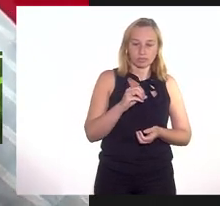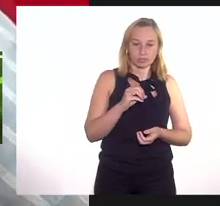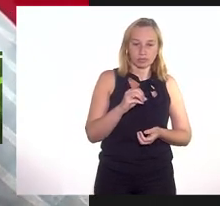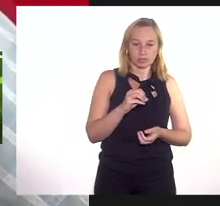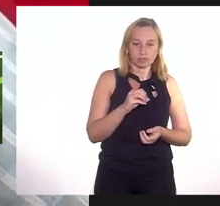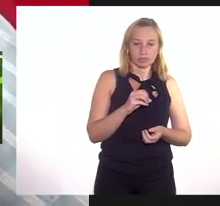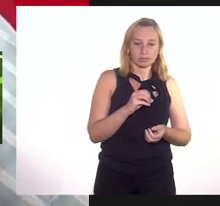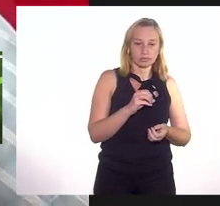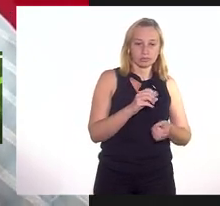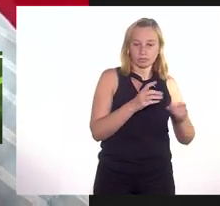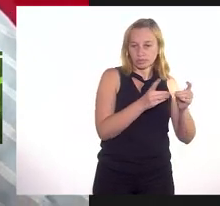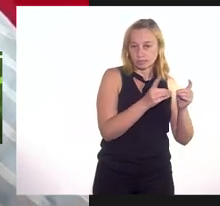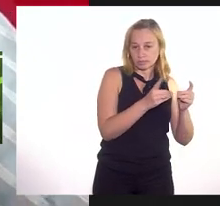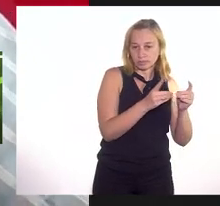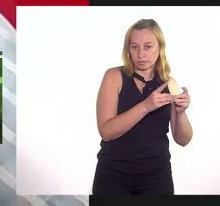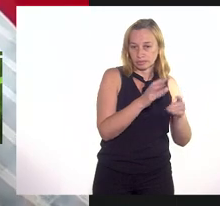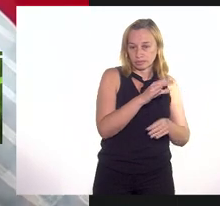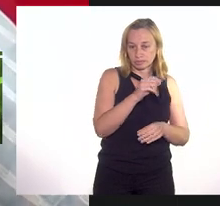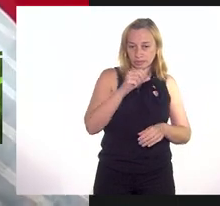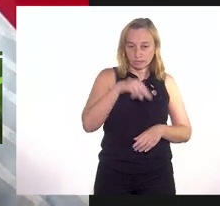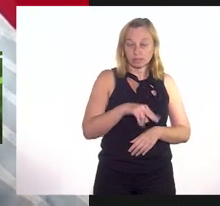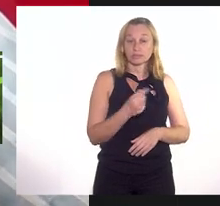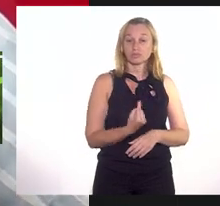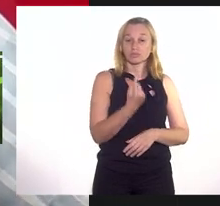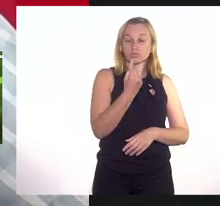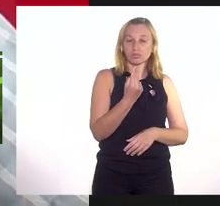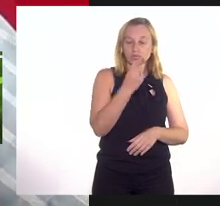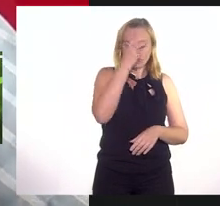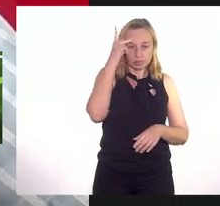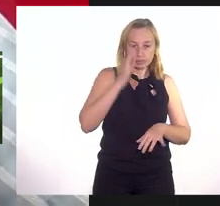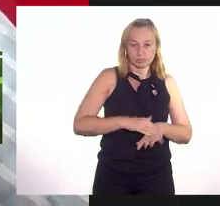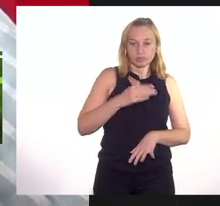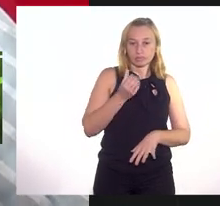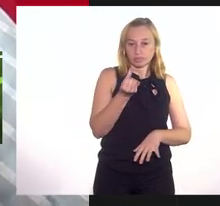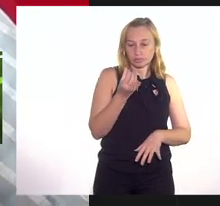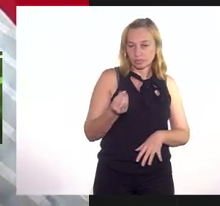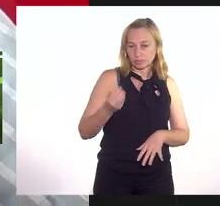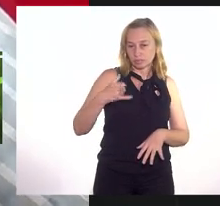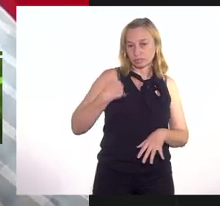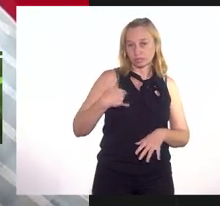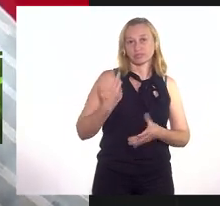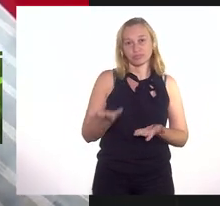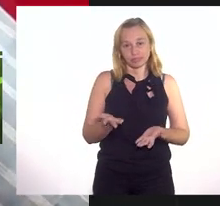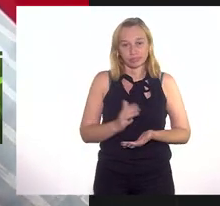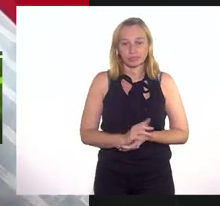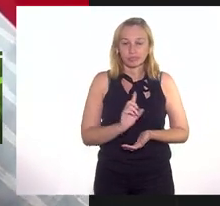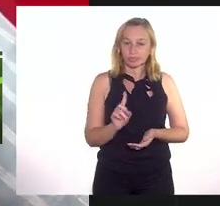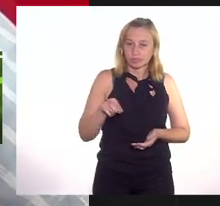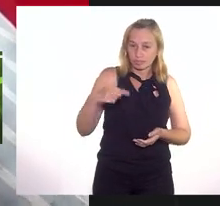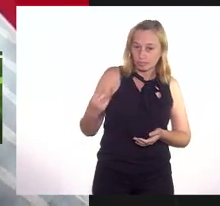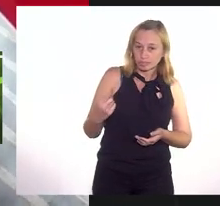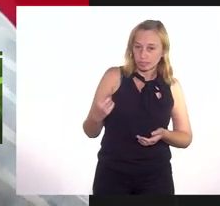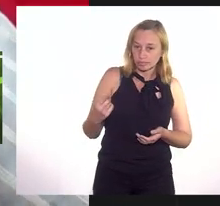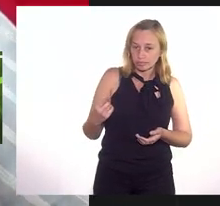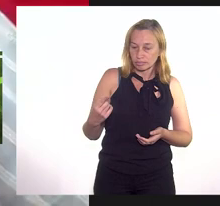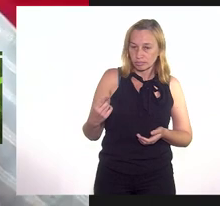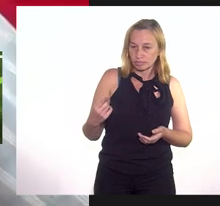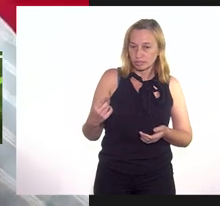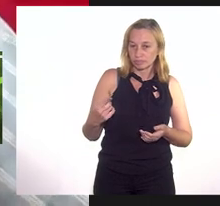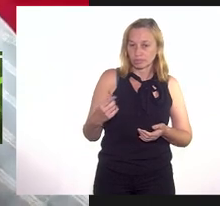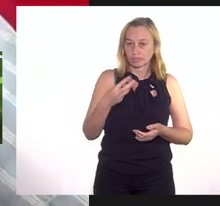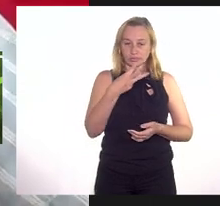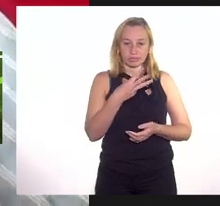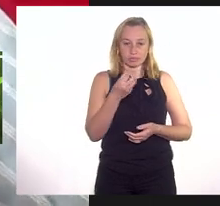que é a Associação de Fibrose Cística. Apenas uma pessoa tem mais de 60 anos. A próxima pessoa na minha fila aqui vai ter